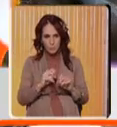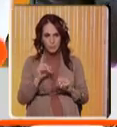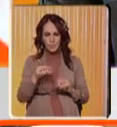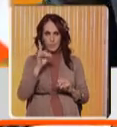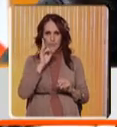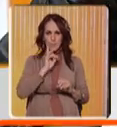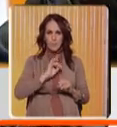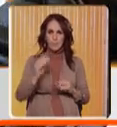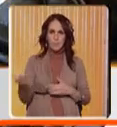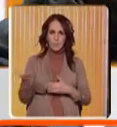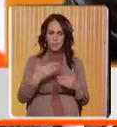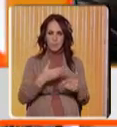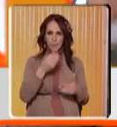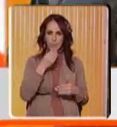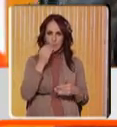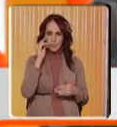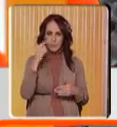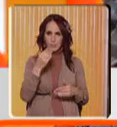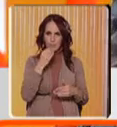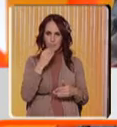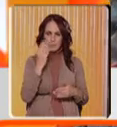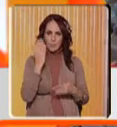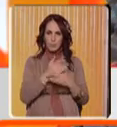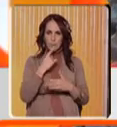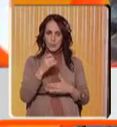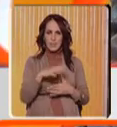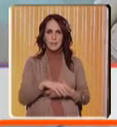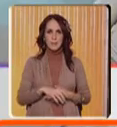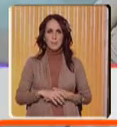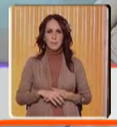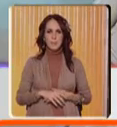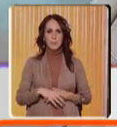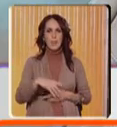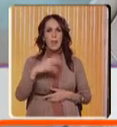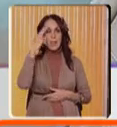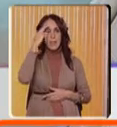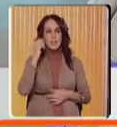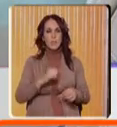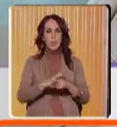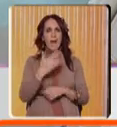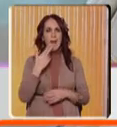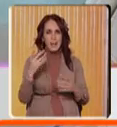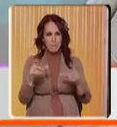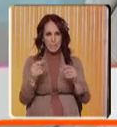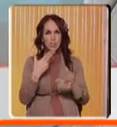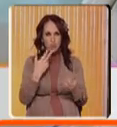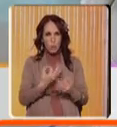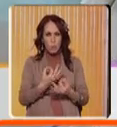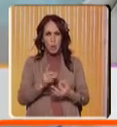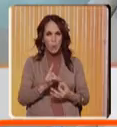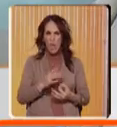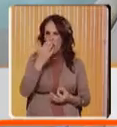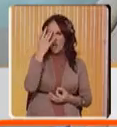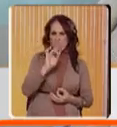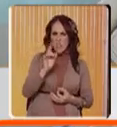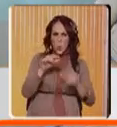para a nossa convidada nutricionista. Vamos à última questão. Pronto. As delícias do mar são verdadeiro marisco? Eu acho que